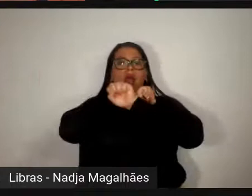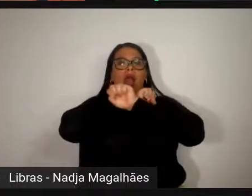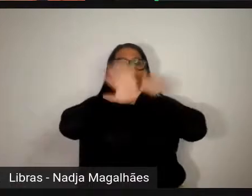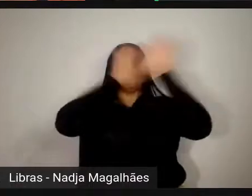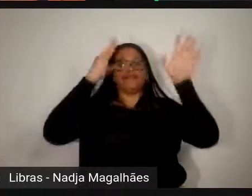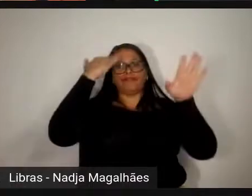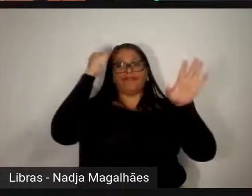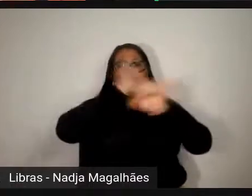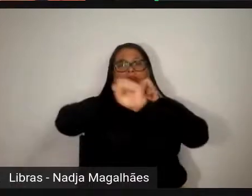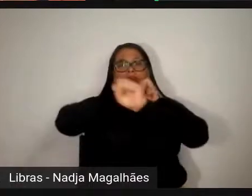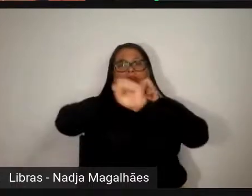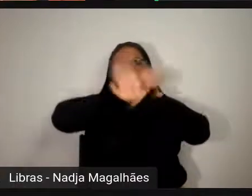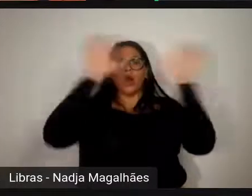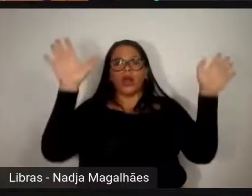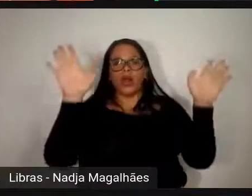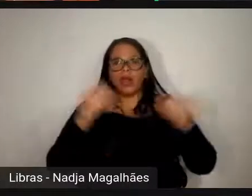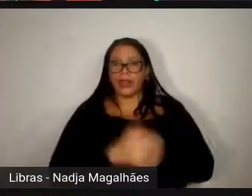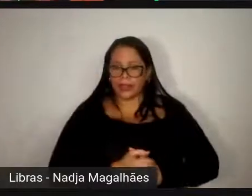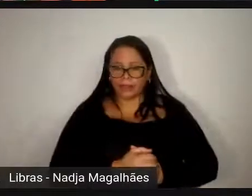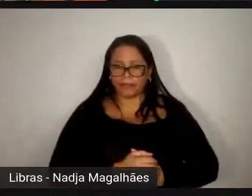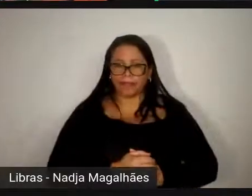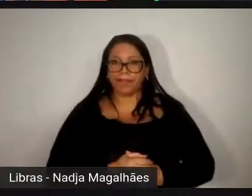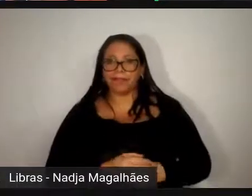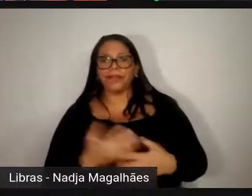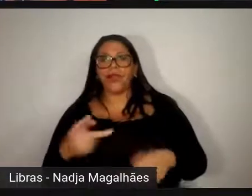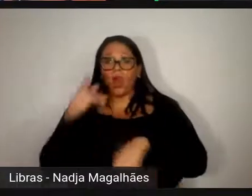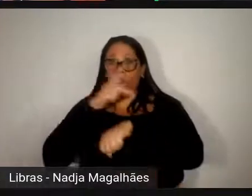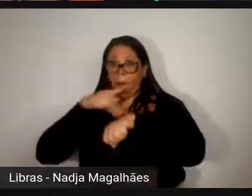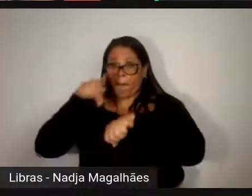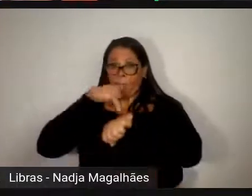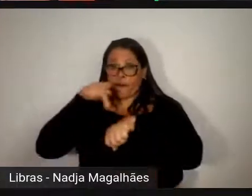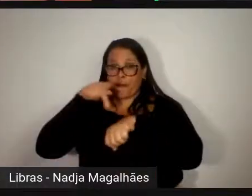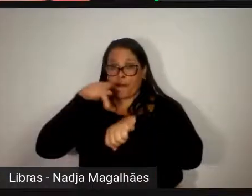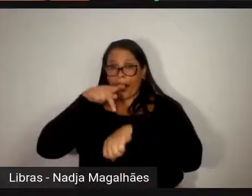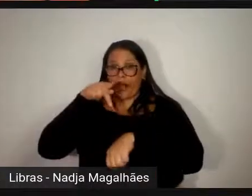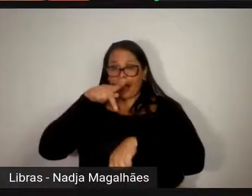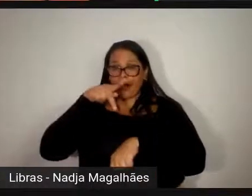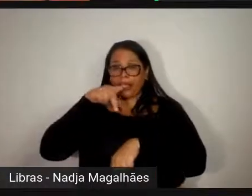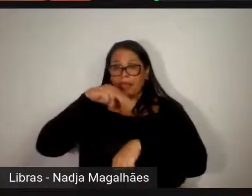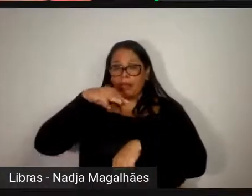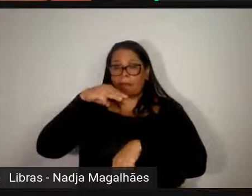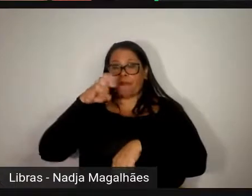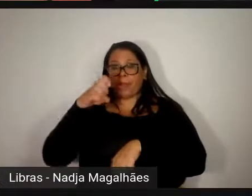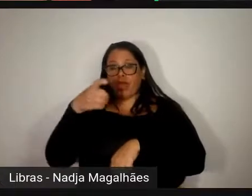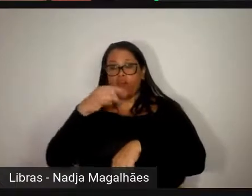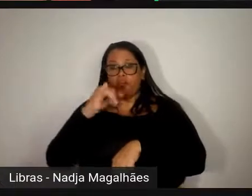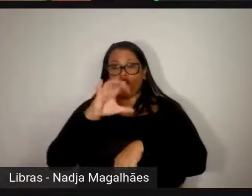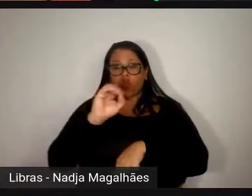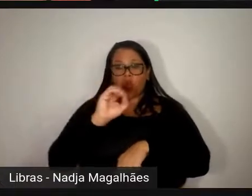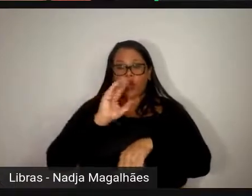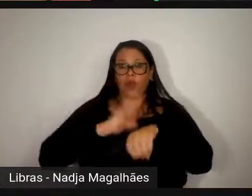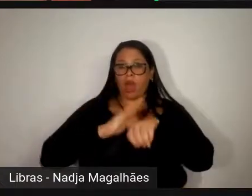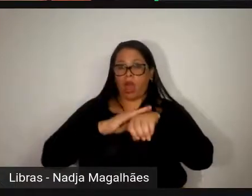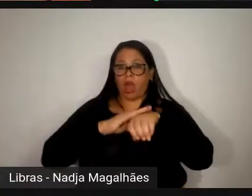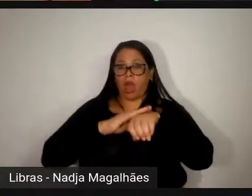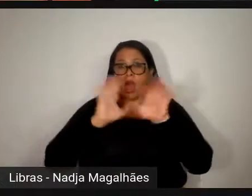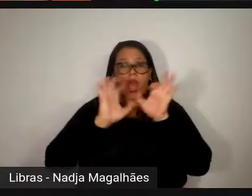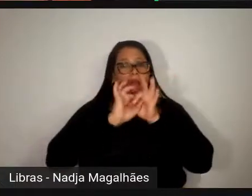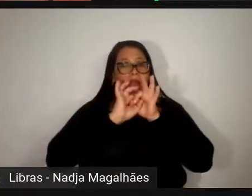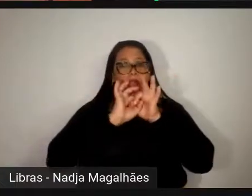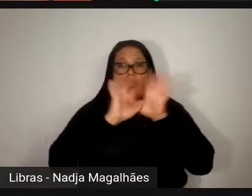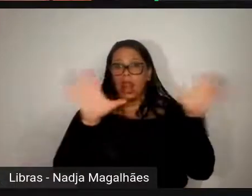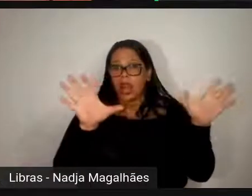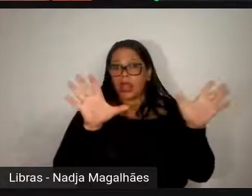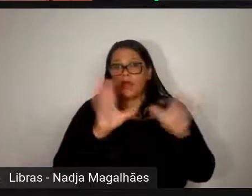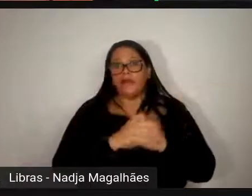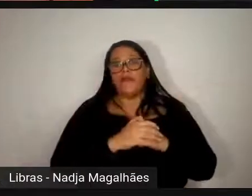o canal do Congresso do México, ele é oficial, né? Ele é autônomo. Você podia explicar um pouquinho sobre esse status desse